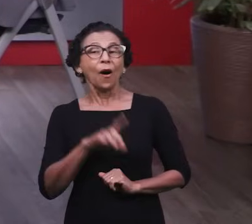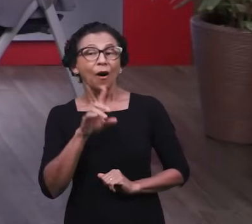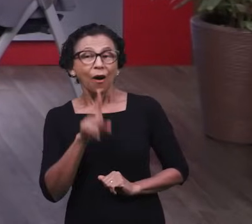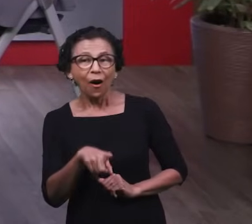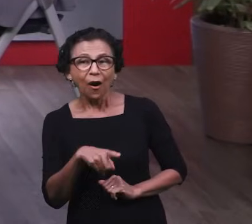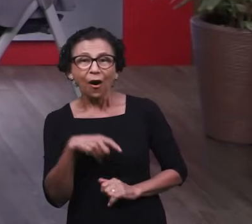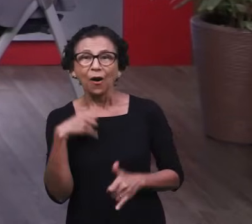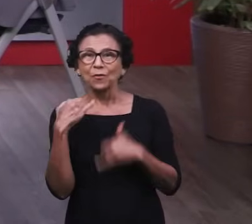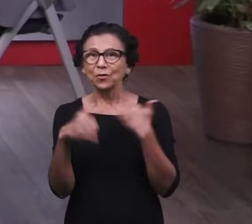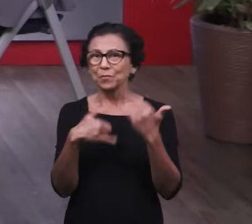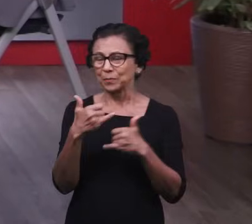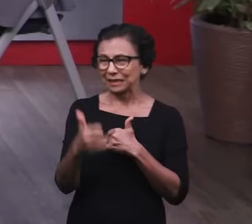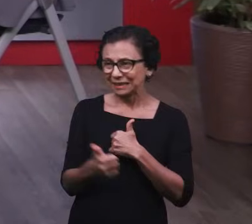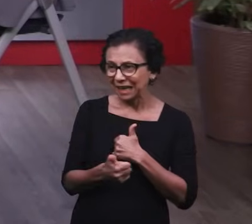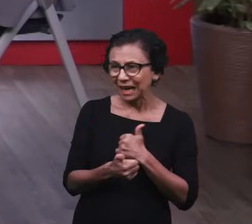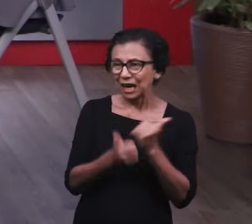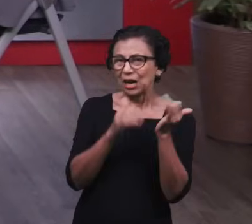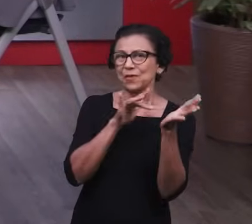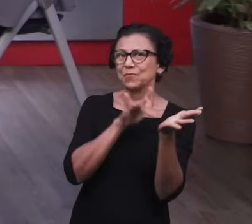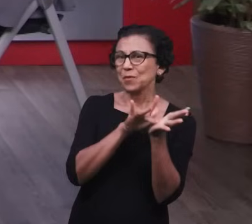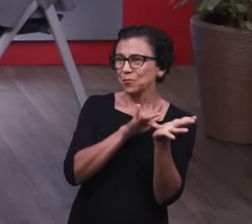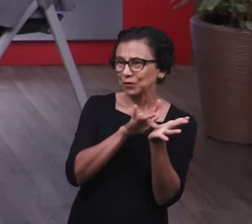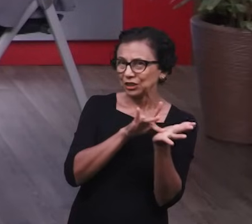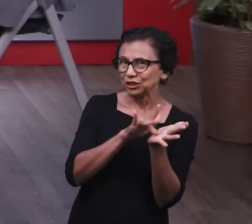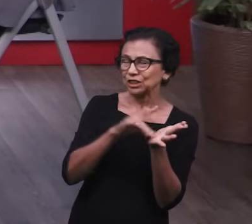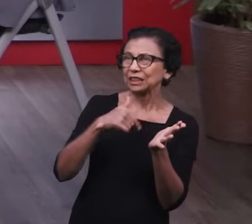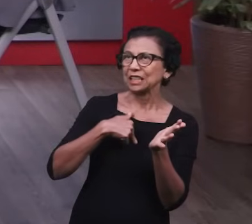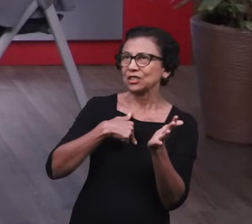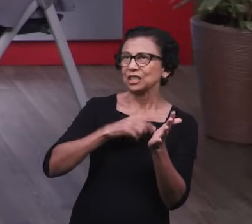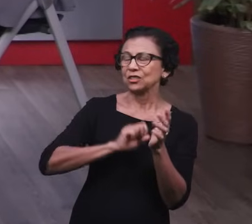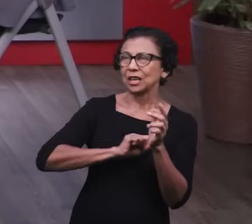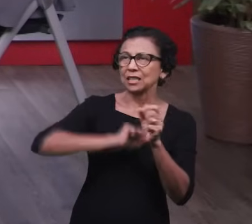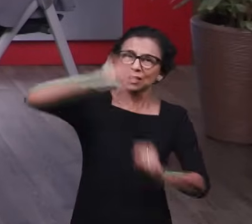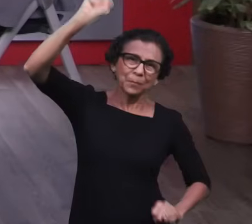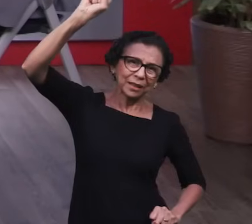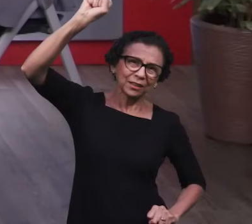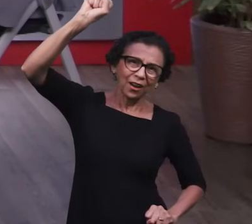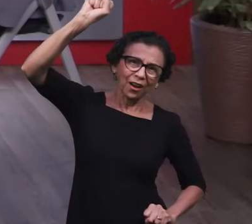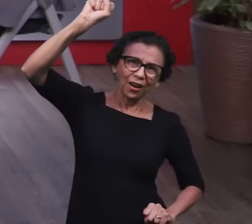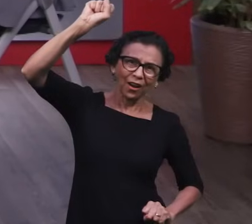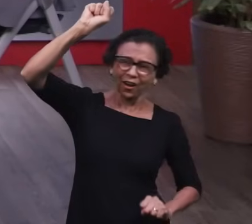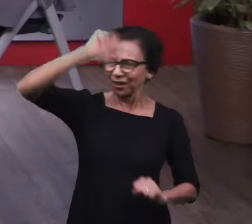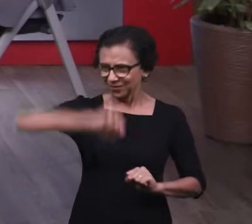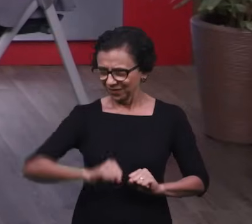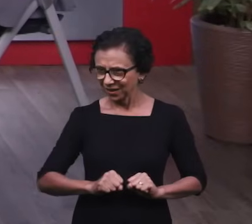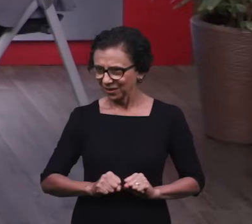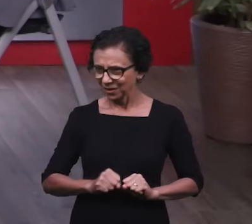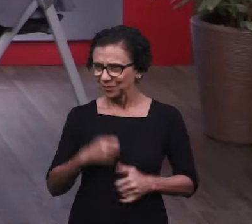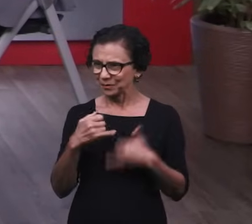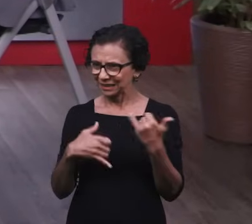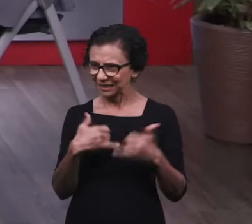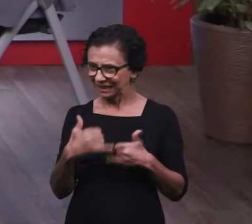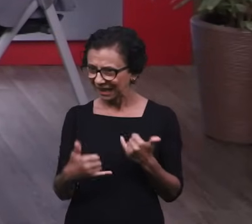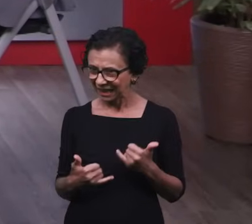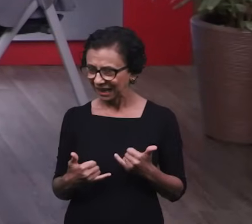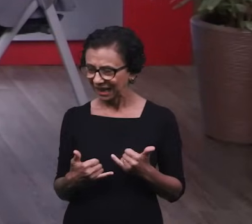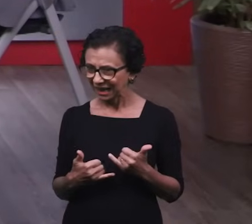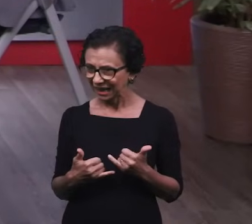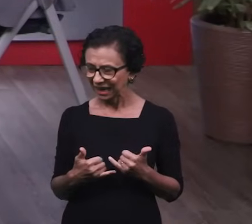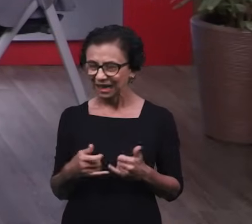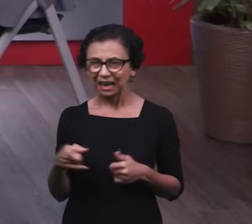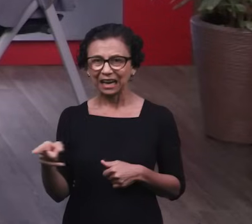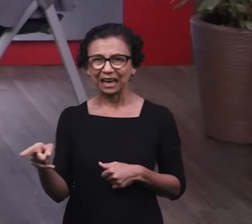fingir, vamos fazer de conta que a gente é um super-herói, que está indo em algum lugar. Então, vamos fazer de conta, é esse simbólico, ela